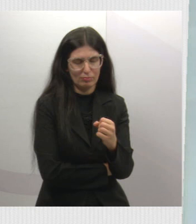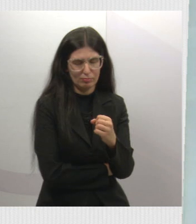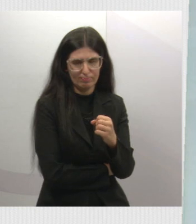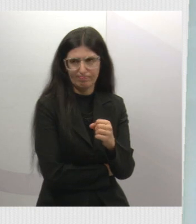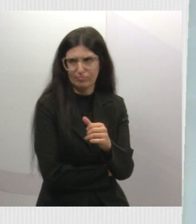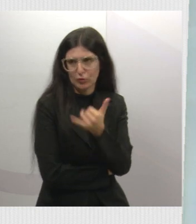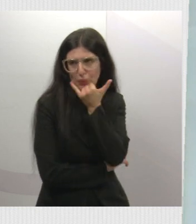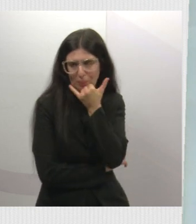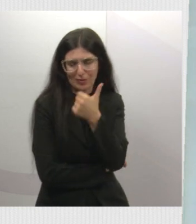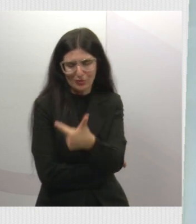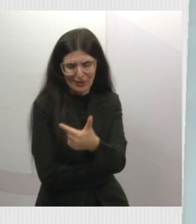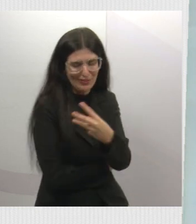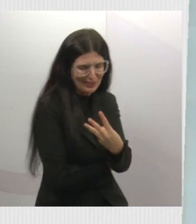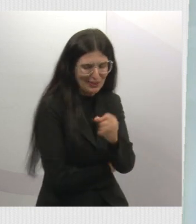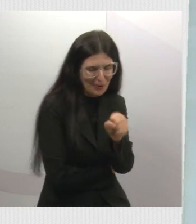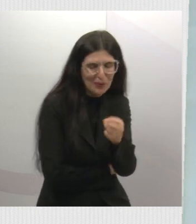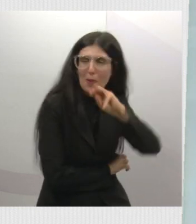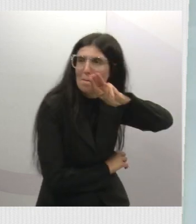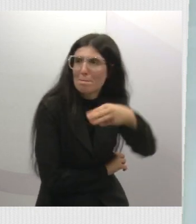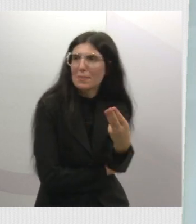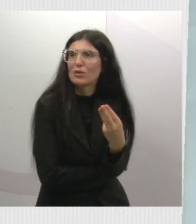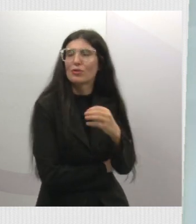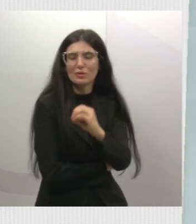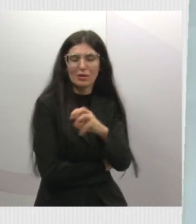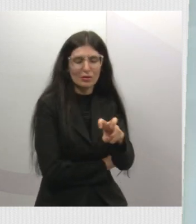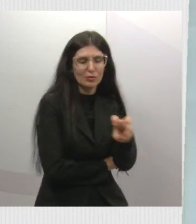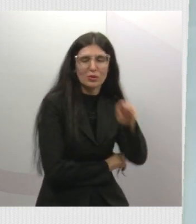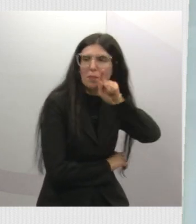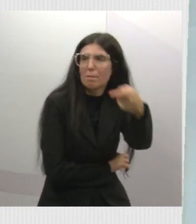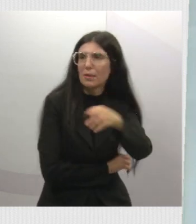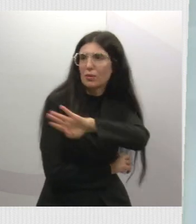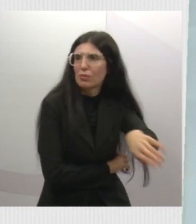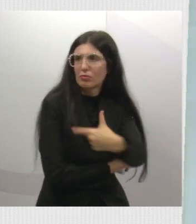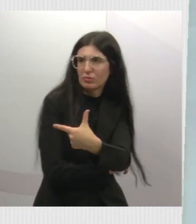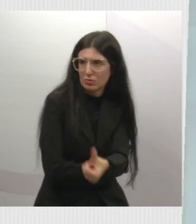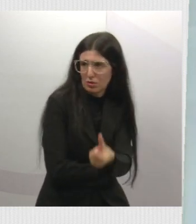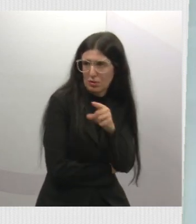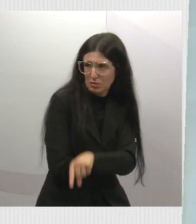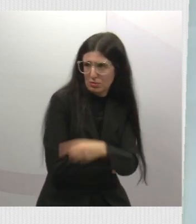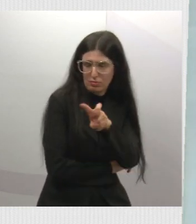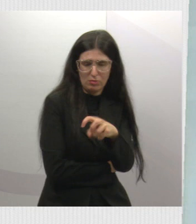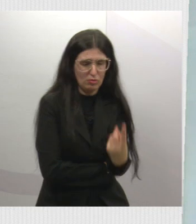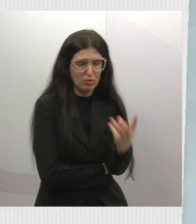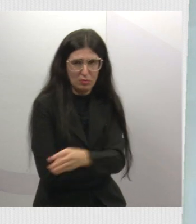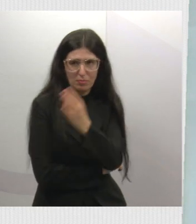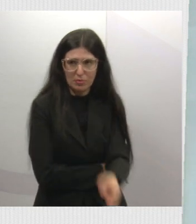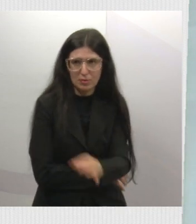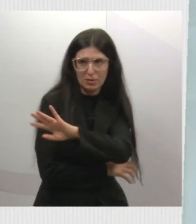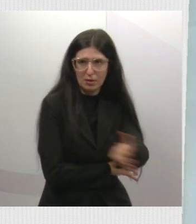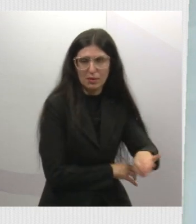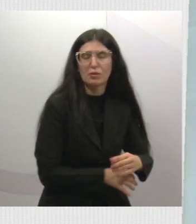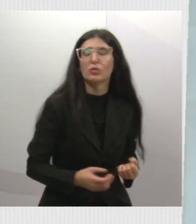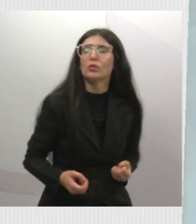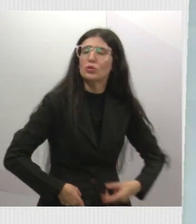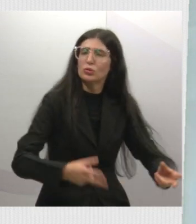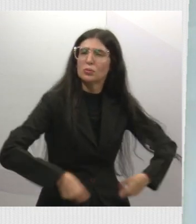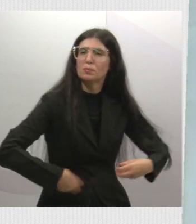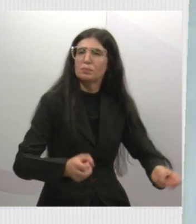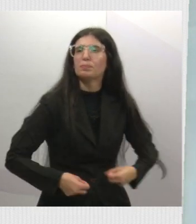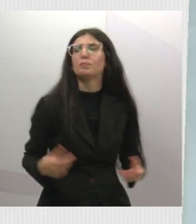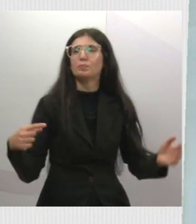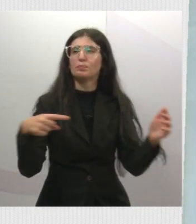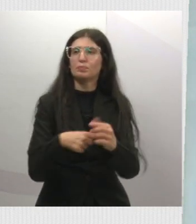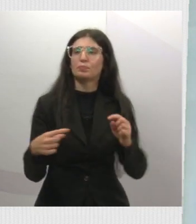238.055.000, chegando ao montante de 26,51%. Despesas com capital, meta orçada para